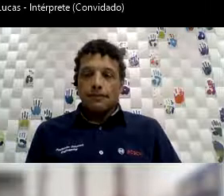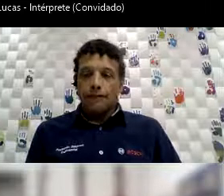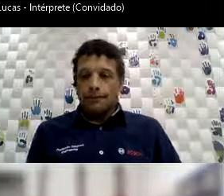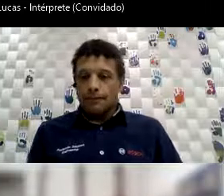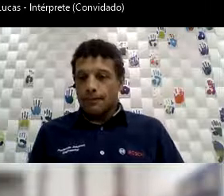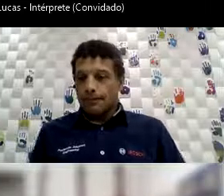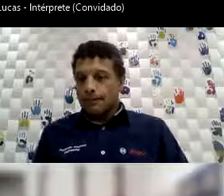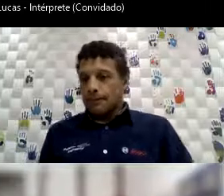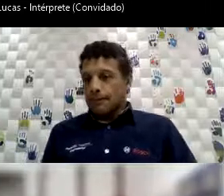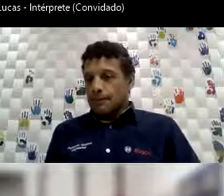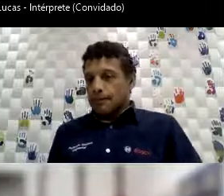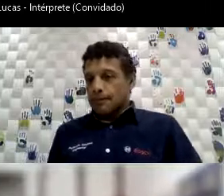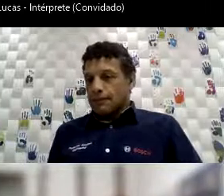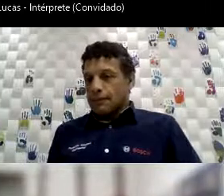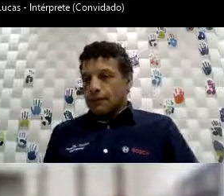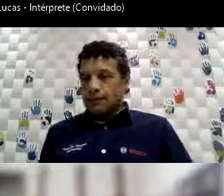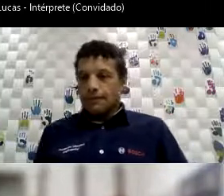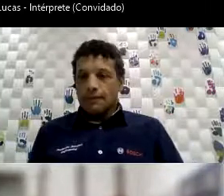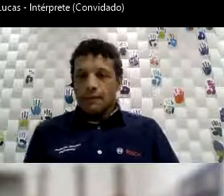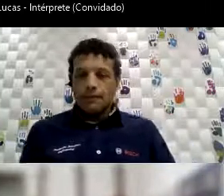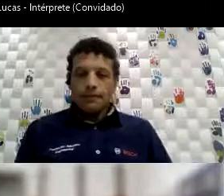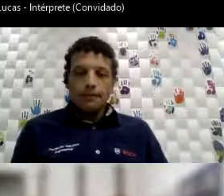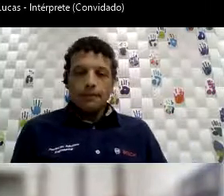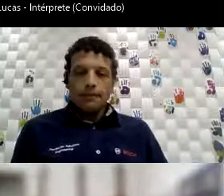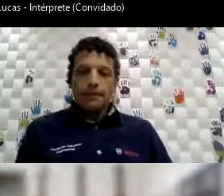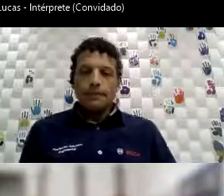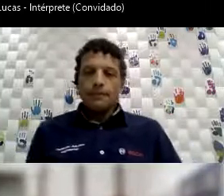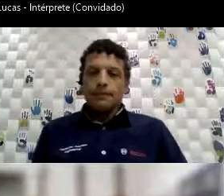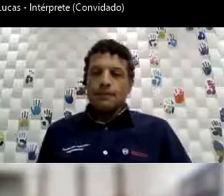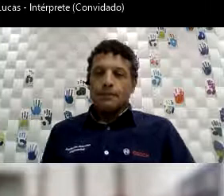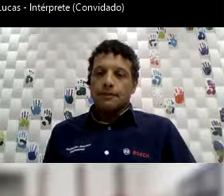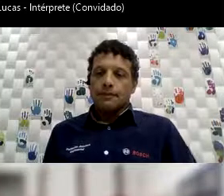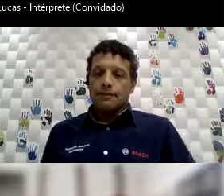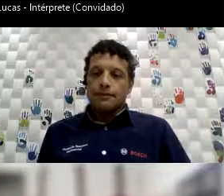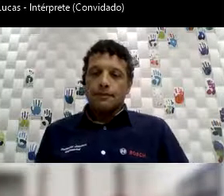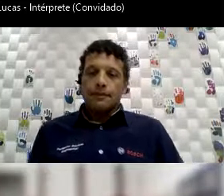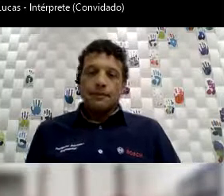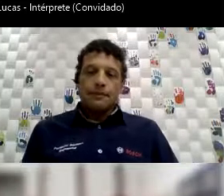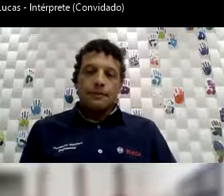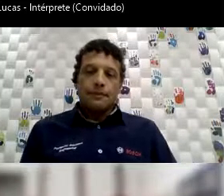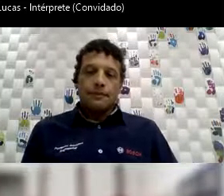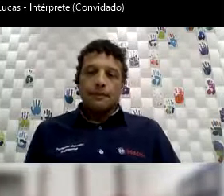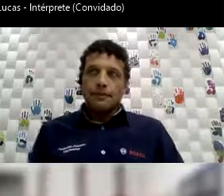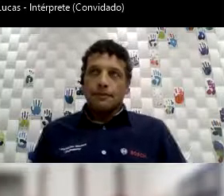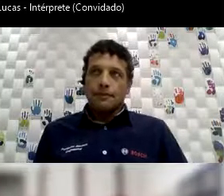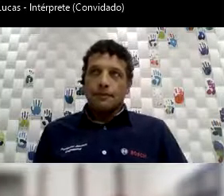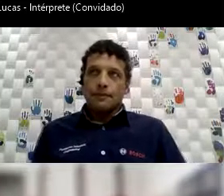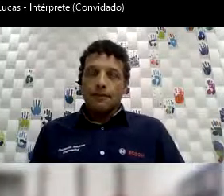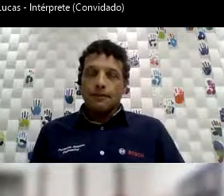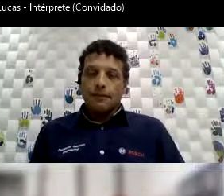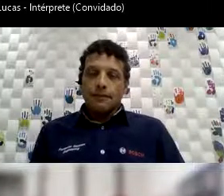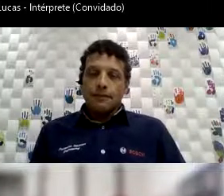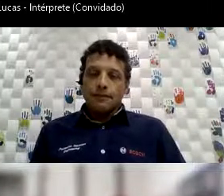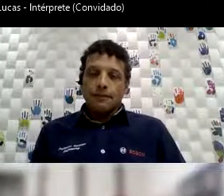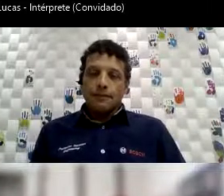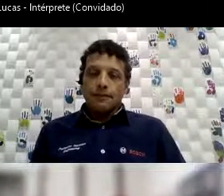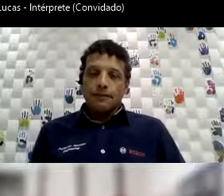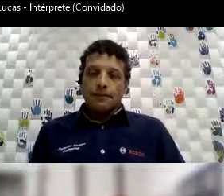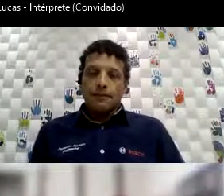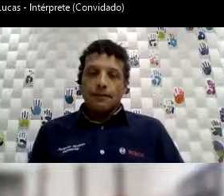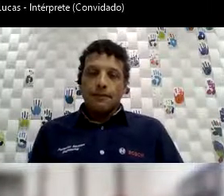que isso faz muita diferença. Eu falo que provavelmente se eu tivesse passado nas outras tentativas que eu tive, não tinha dado certo quanto